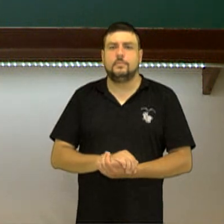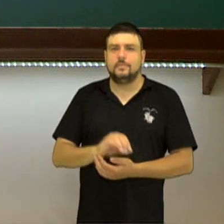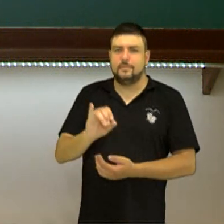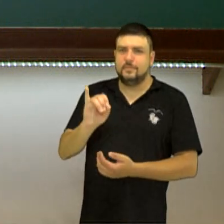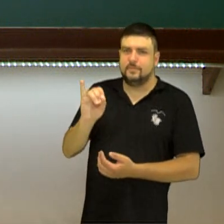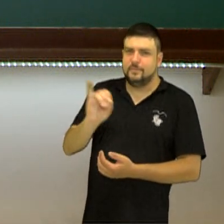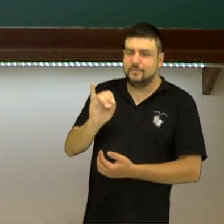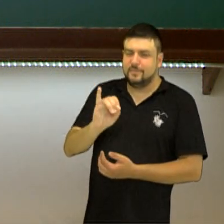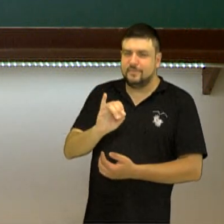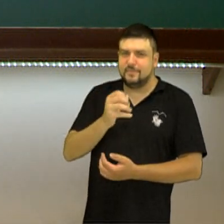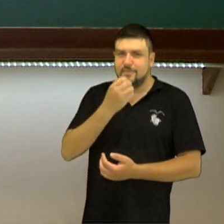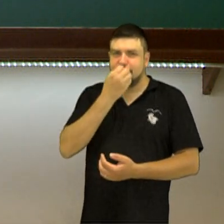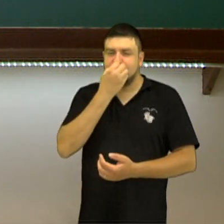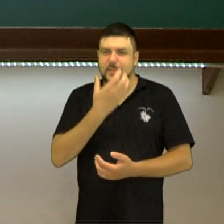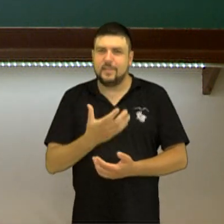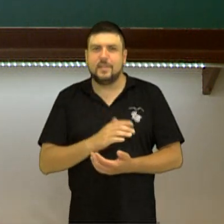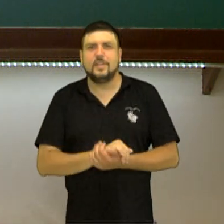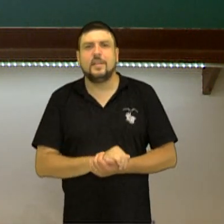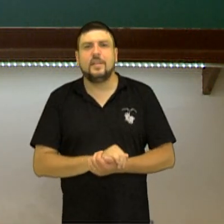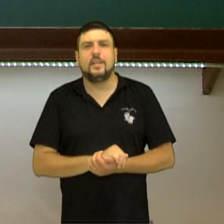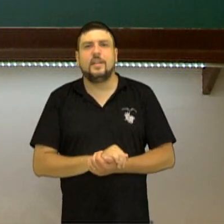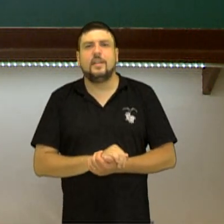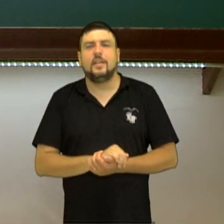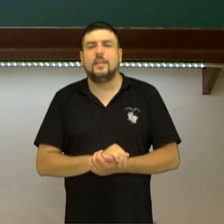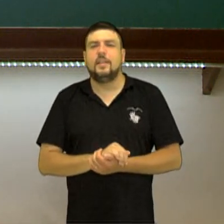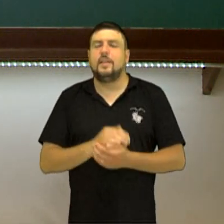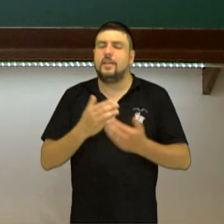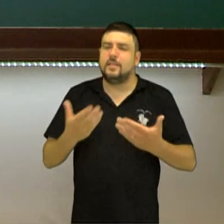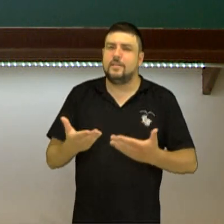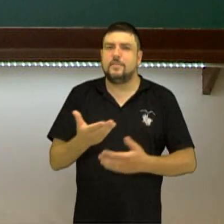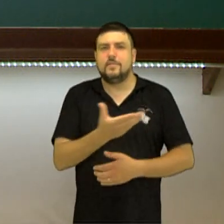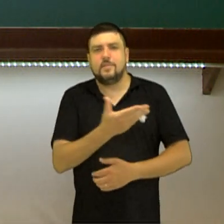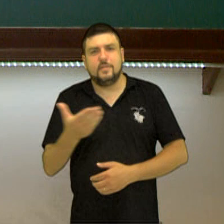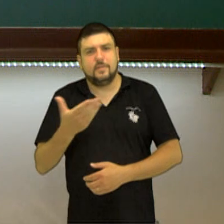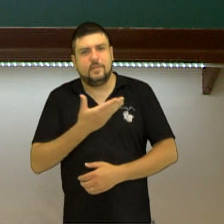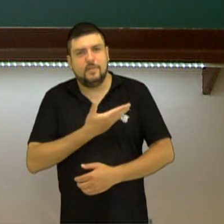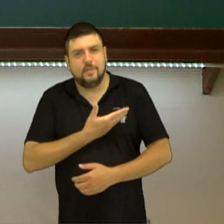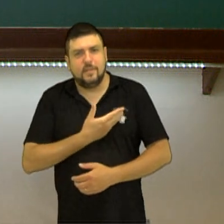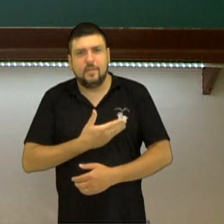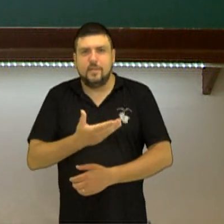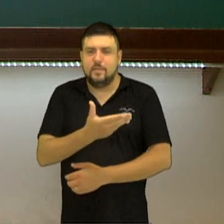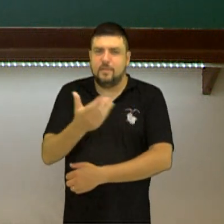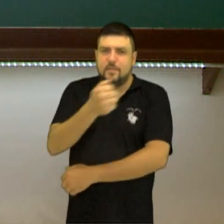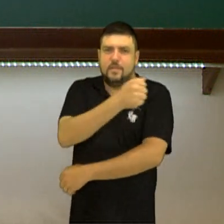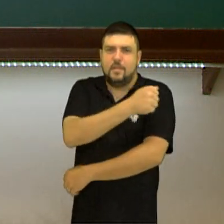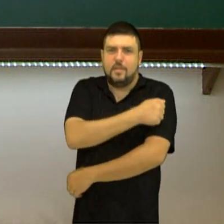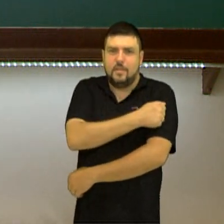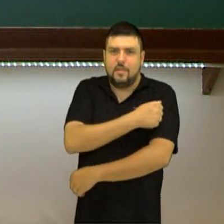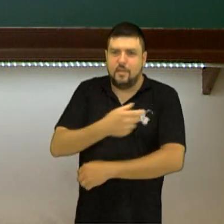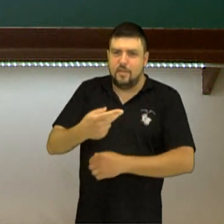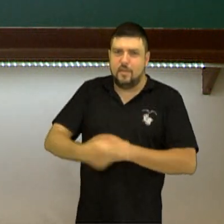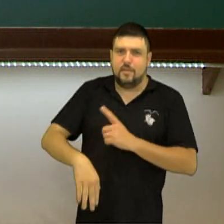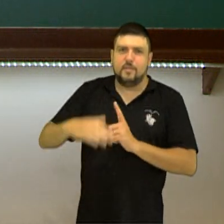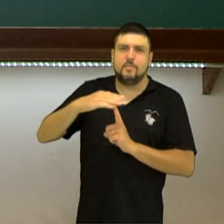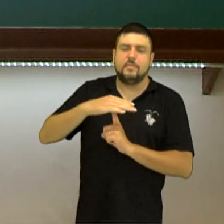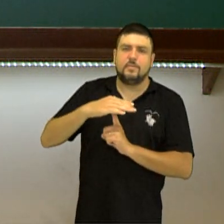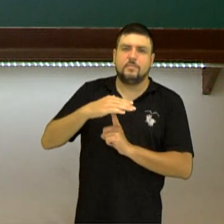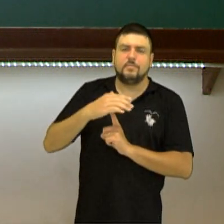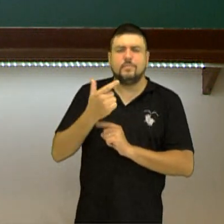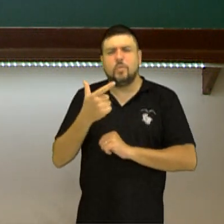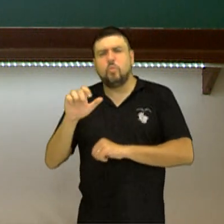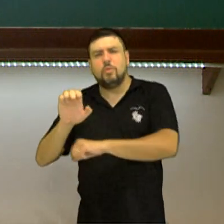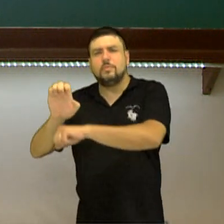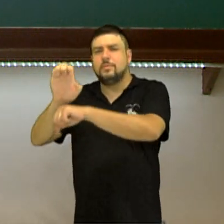Ok. Olá, gente, tudo bem? Bom, amigos e amigas estudantes do Paraná, hein? Mando um abraço para vocês. E o que a gente vai ver